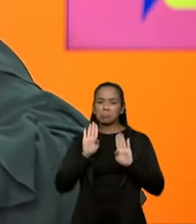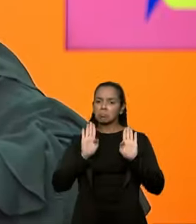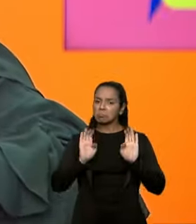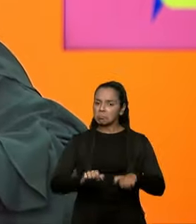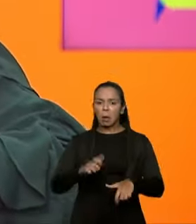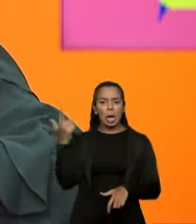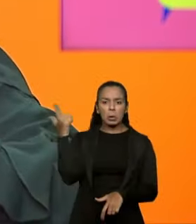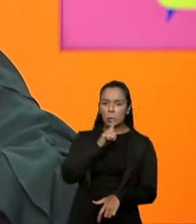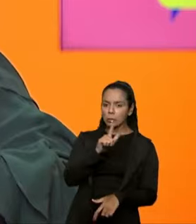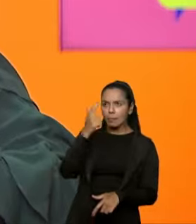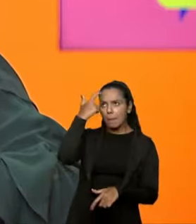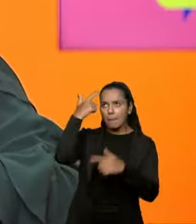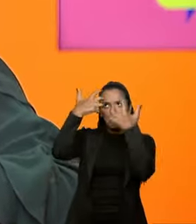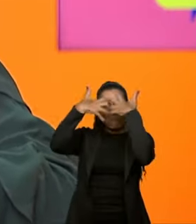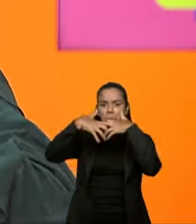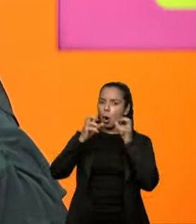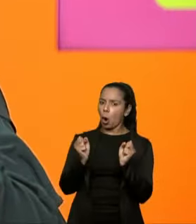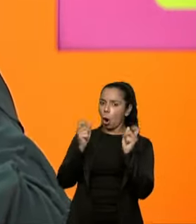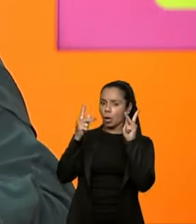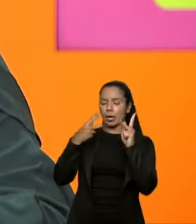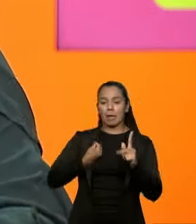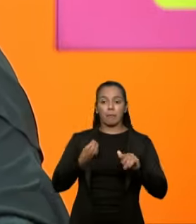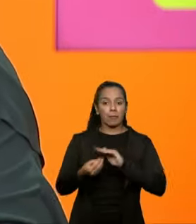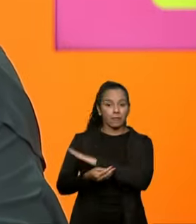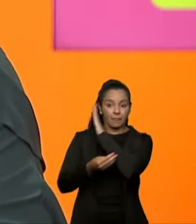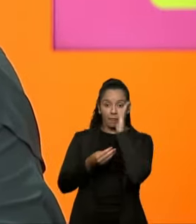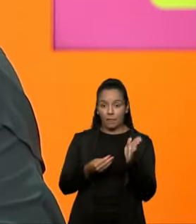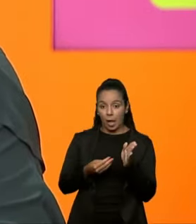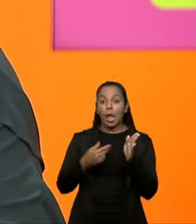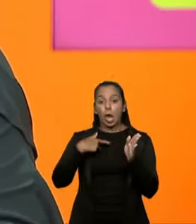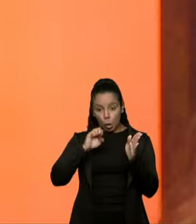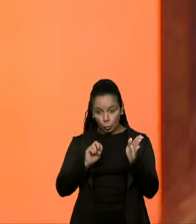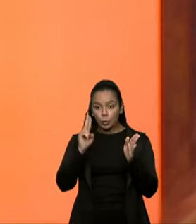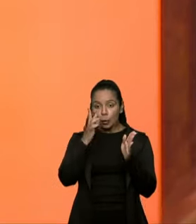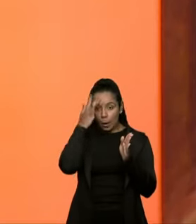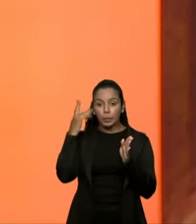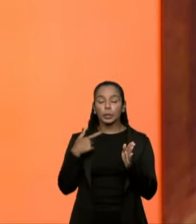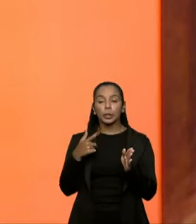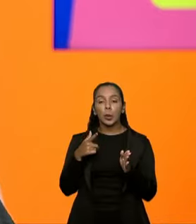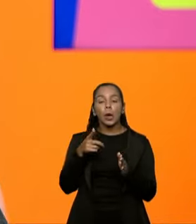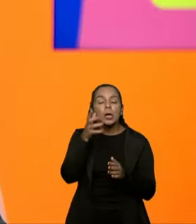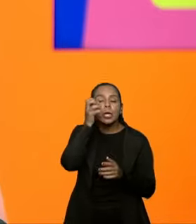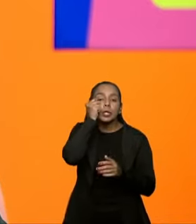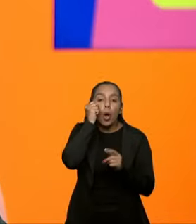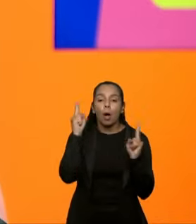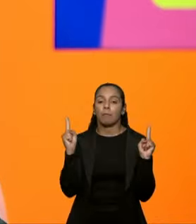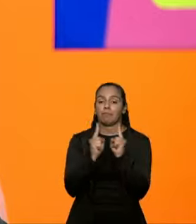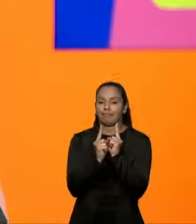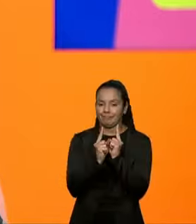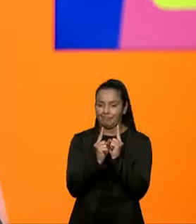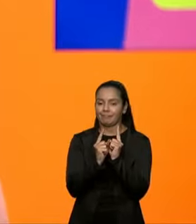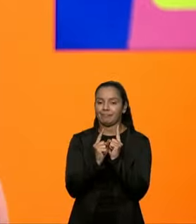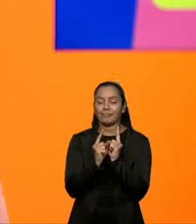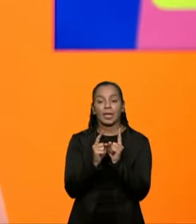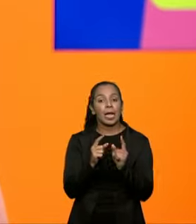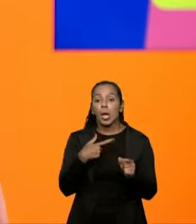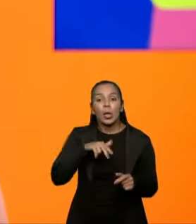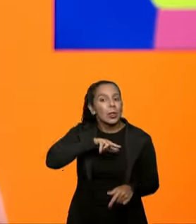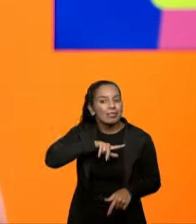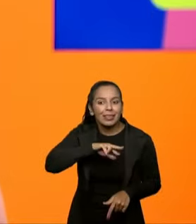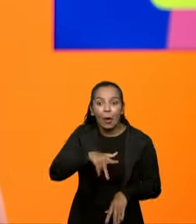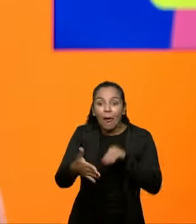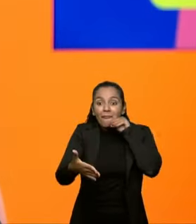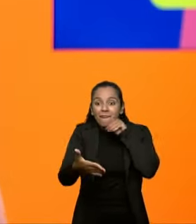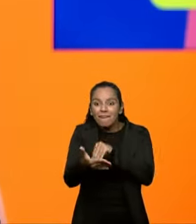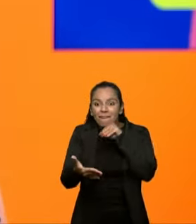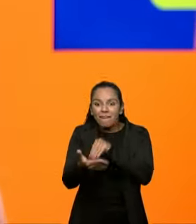para viver o dia inteiro, eu sou um dormidor curto. Uhum. É diferente de estar privado de sono. Sim, estou entendendo. 6 horas da manhã,